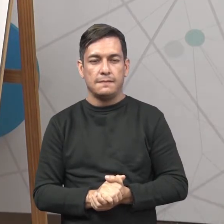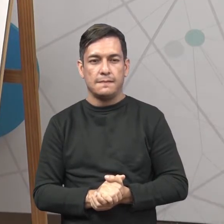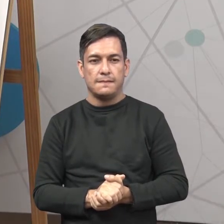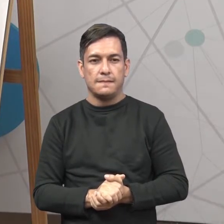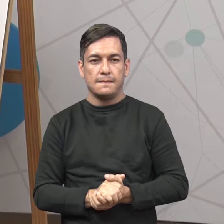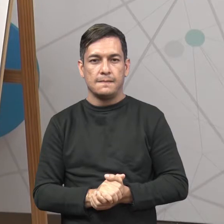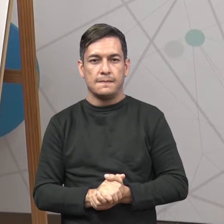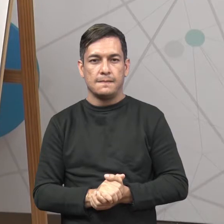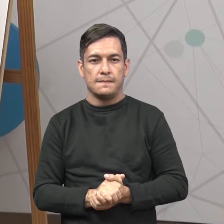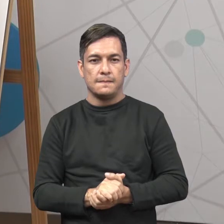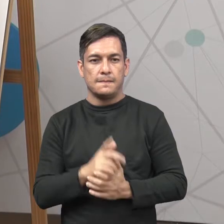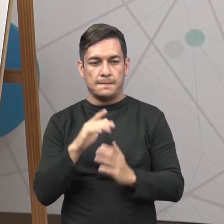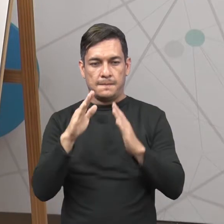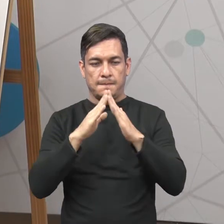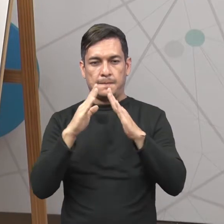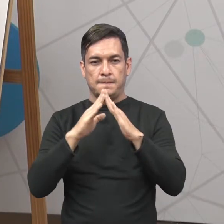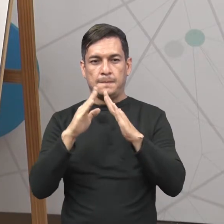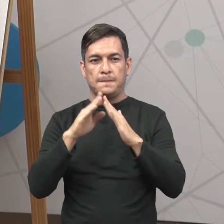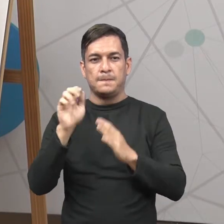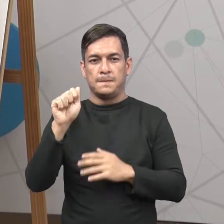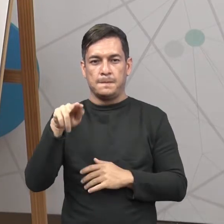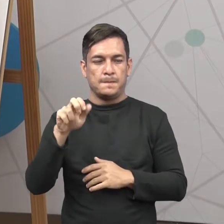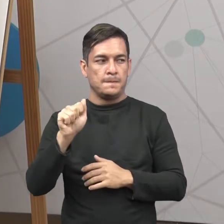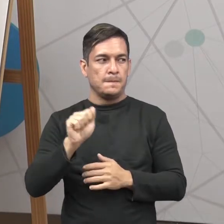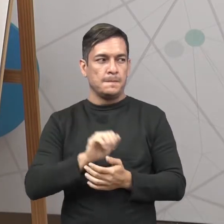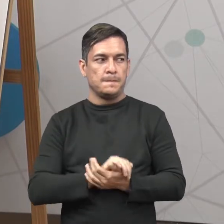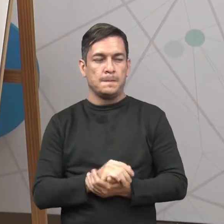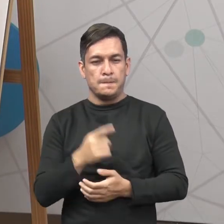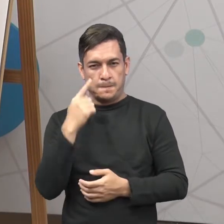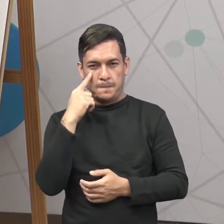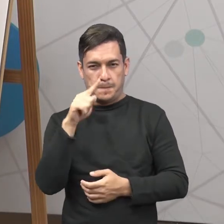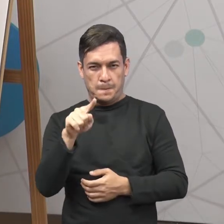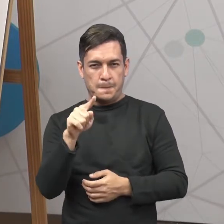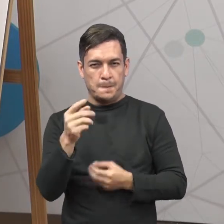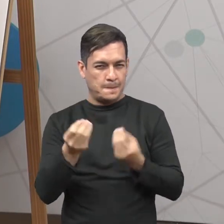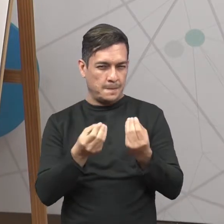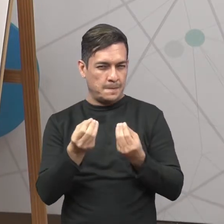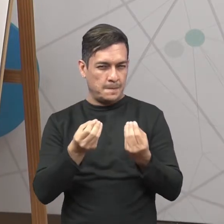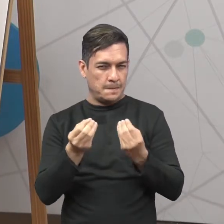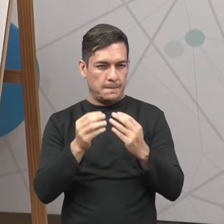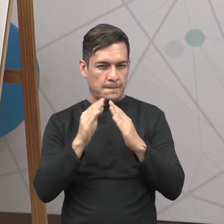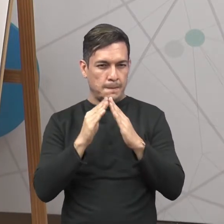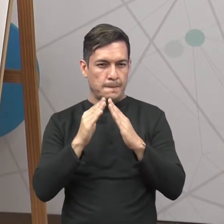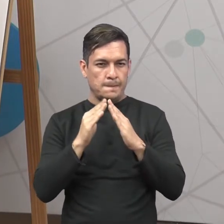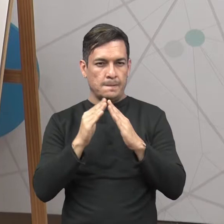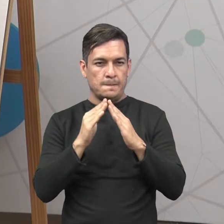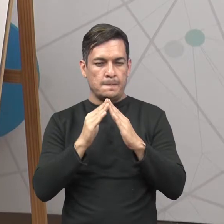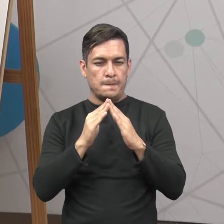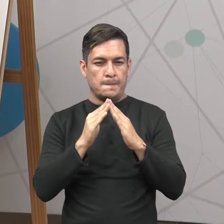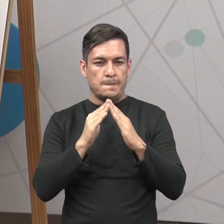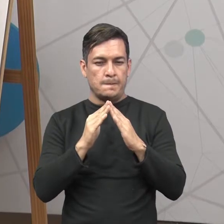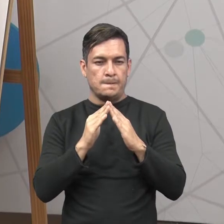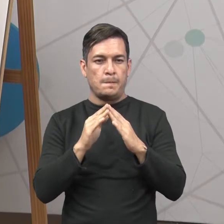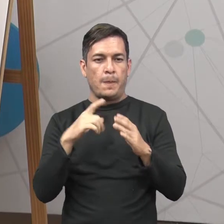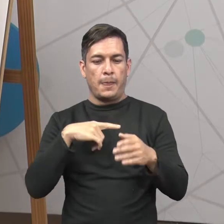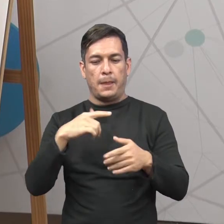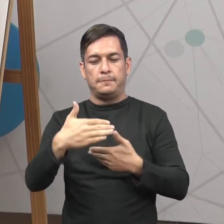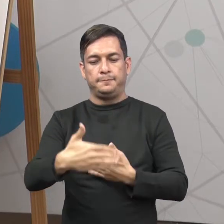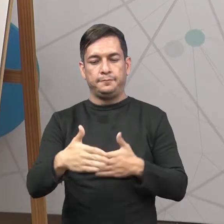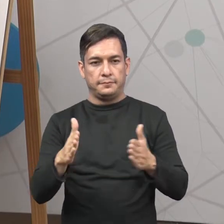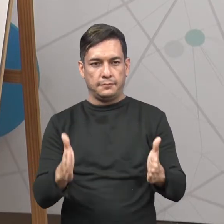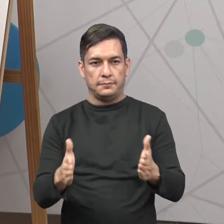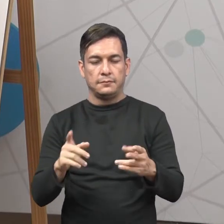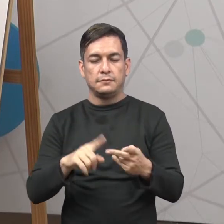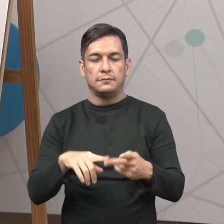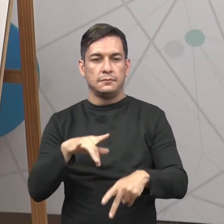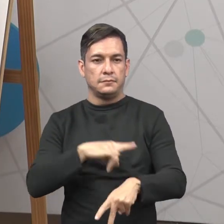Olha só, essa é a casa da Ana. Você está vendo como a casa tem quarto,